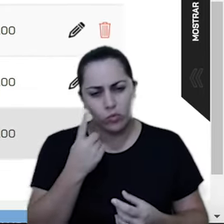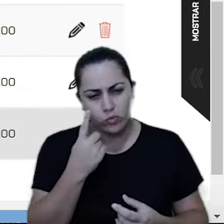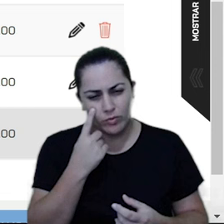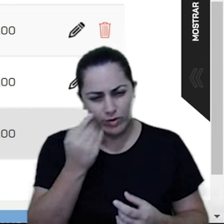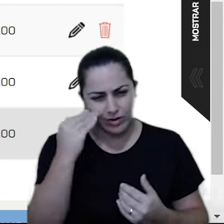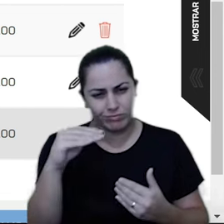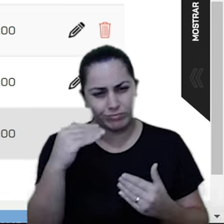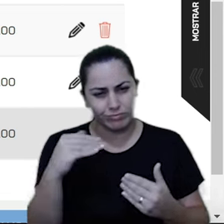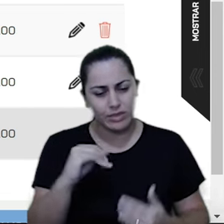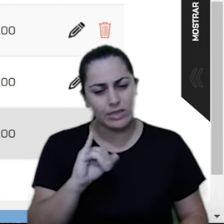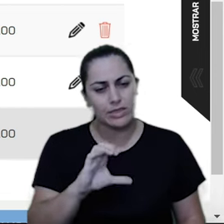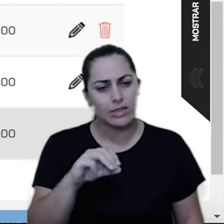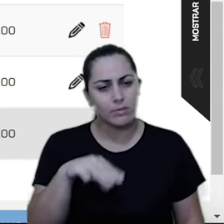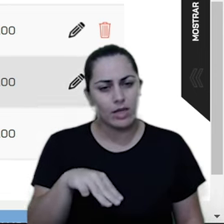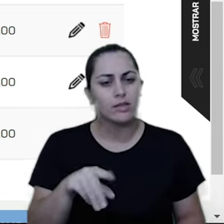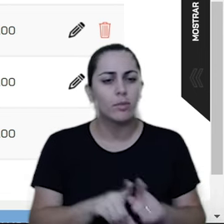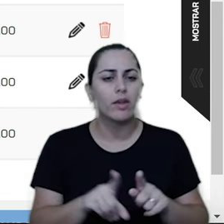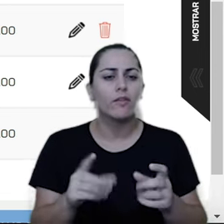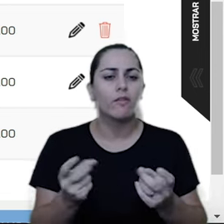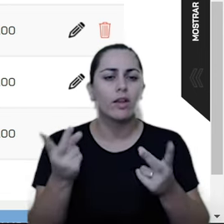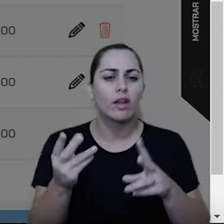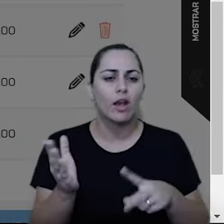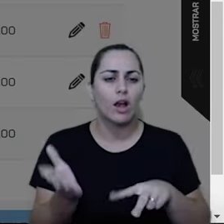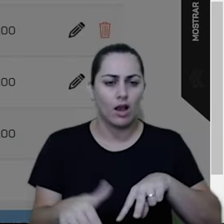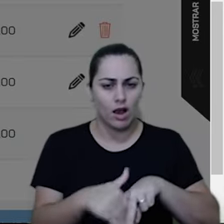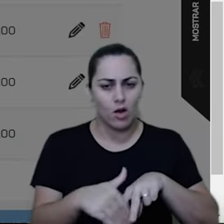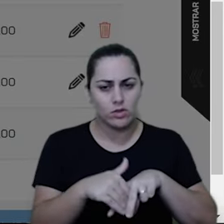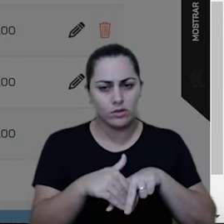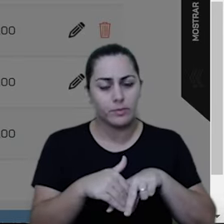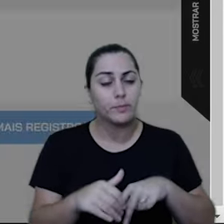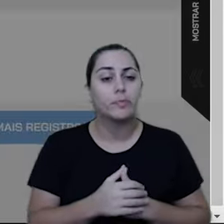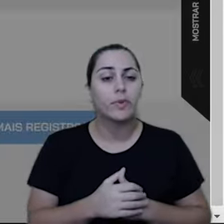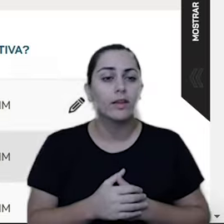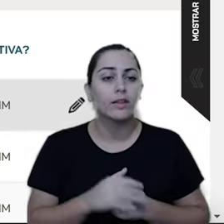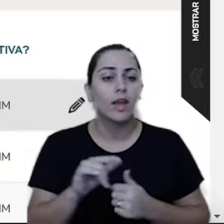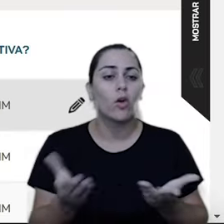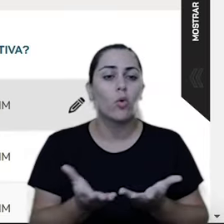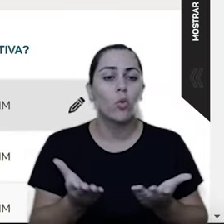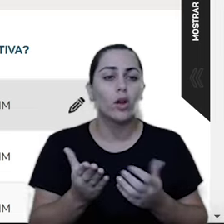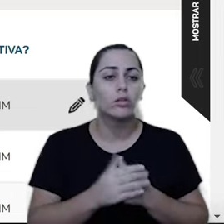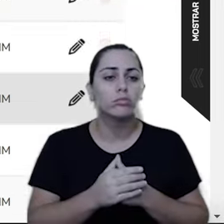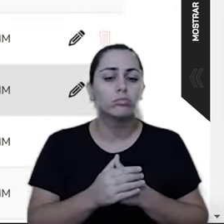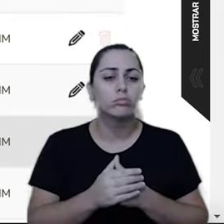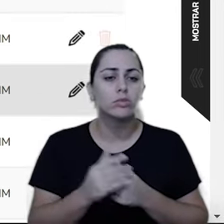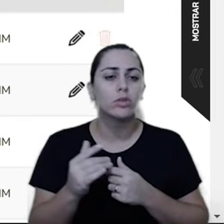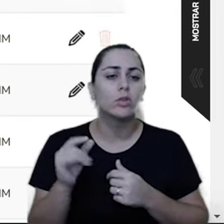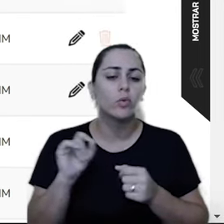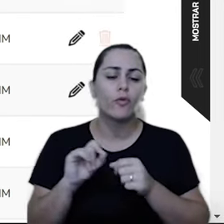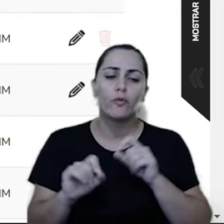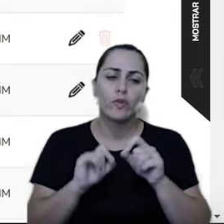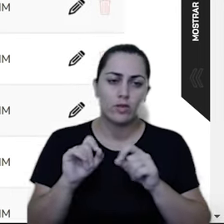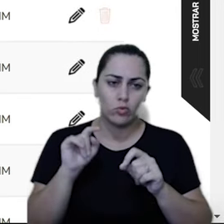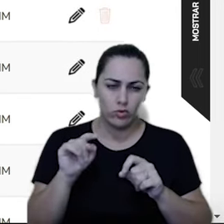venda um ICMS venda de calça fechou aqui na natureza da operação é como